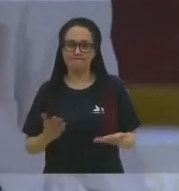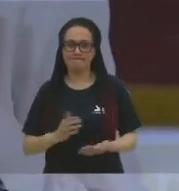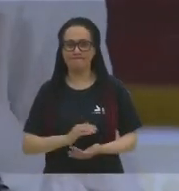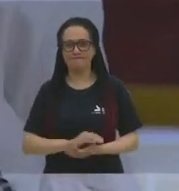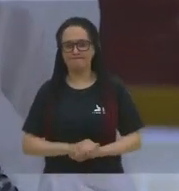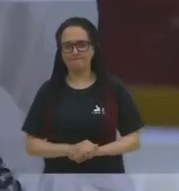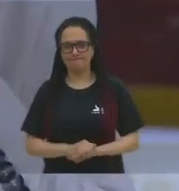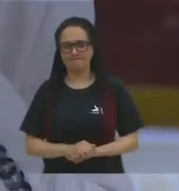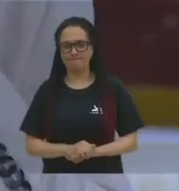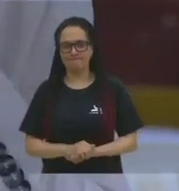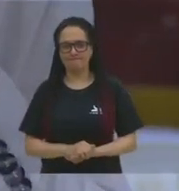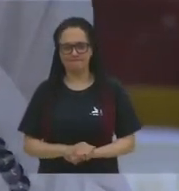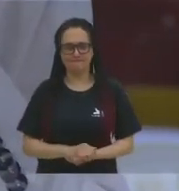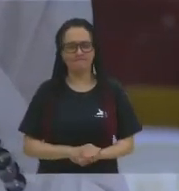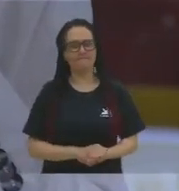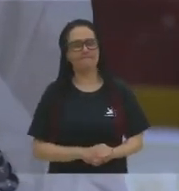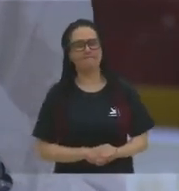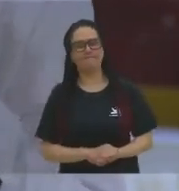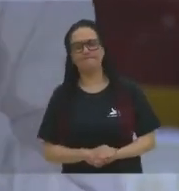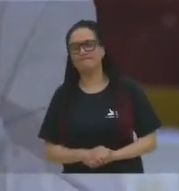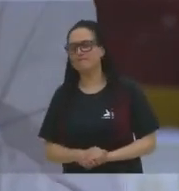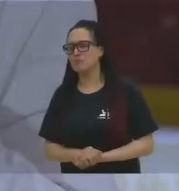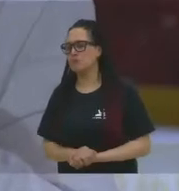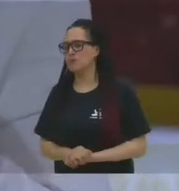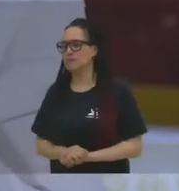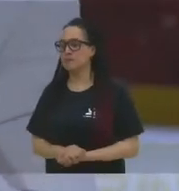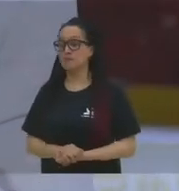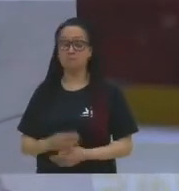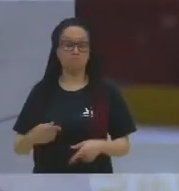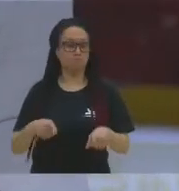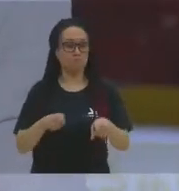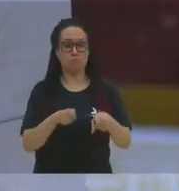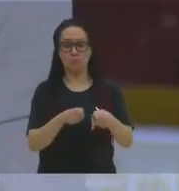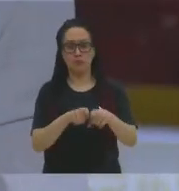E eu também não sei o dom de Deus,